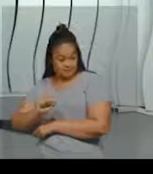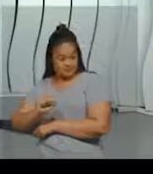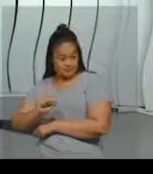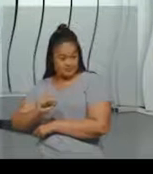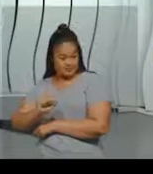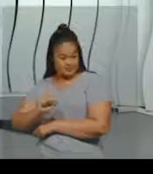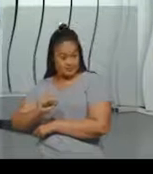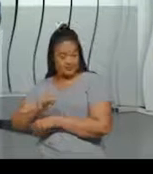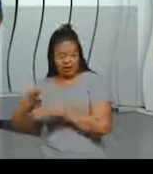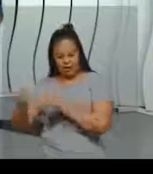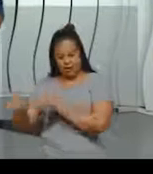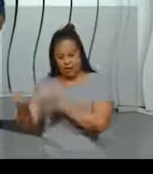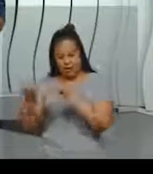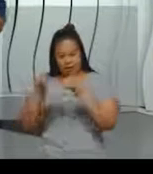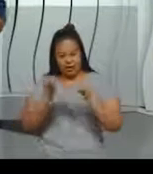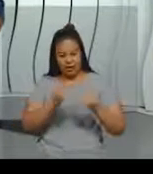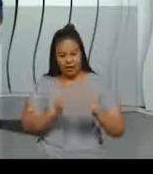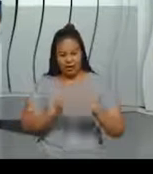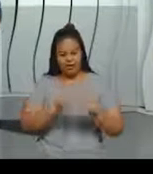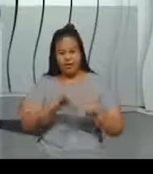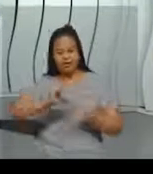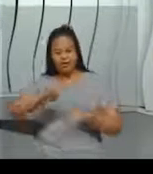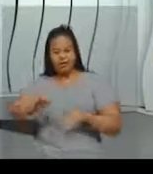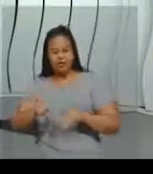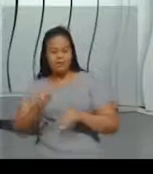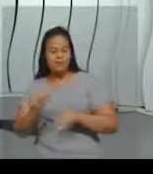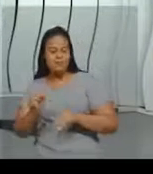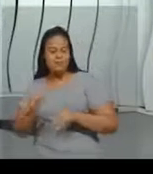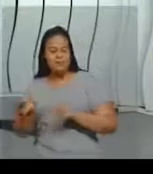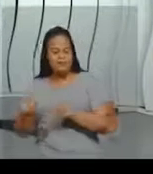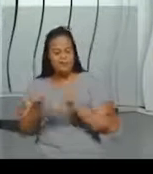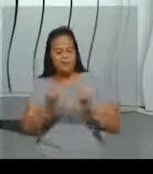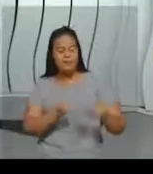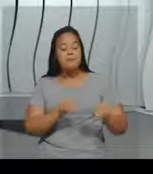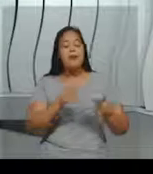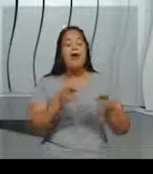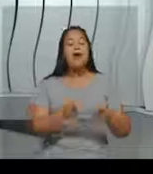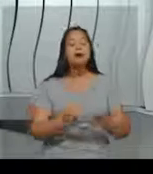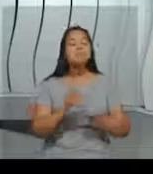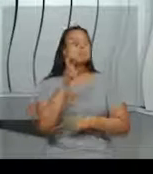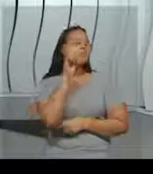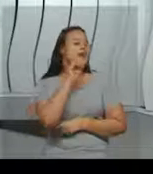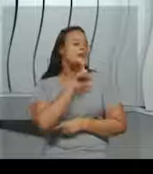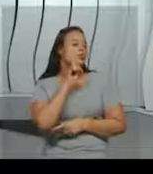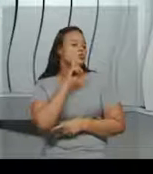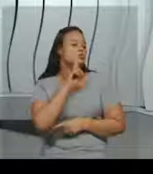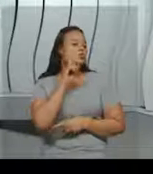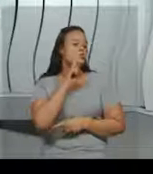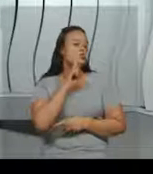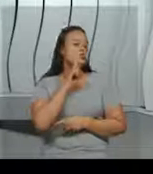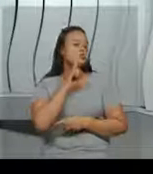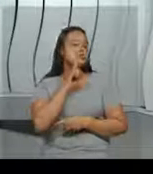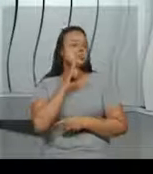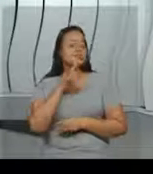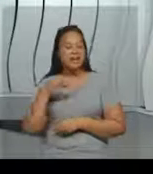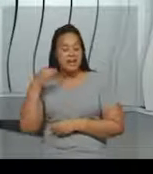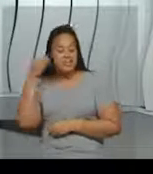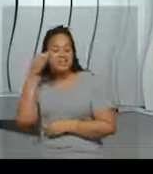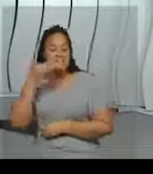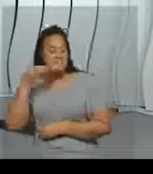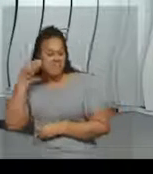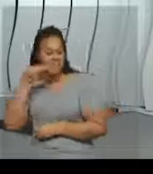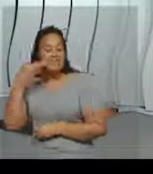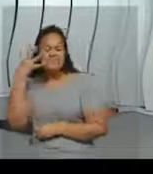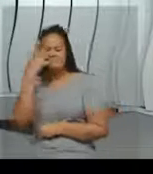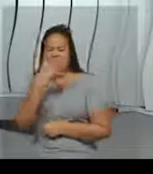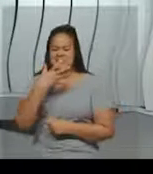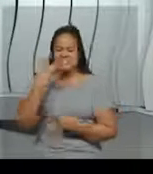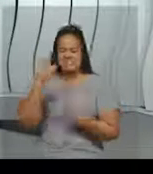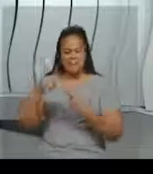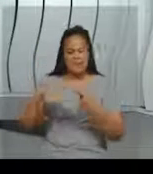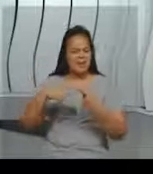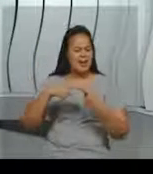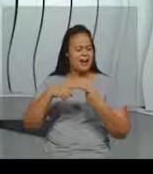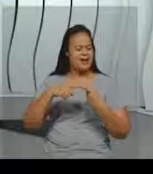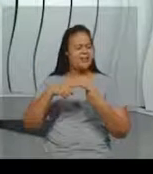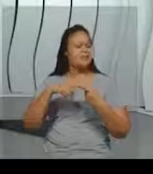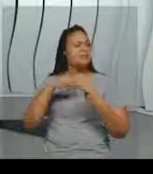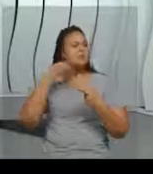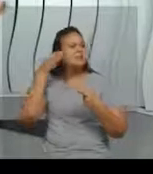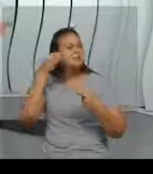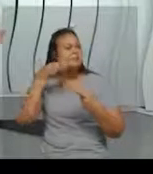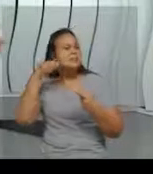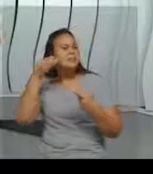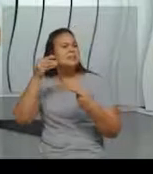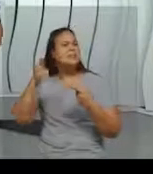faz a migração da Jamaica para os Estados Unidos, levando toda essa experiência musical, toda essa